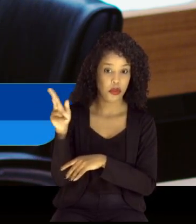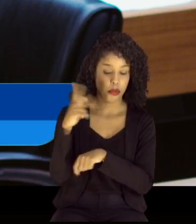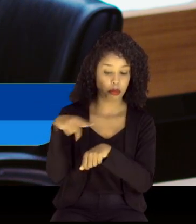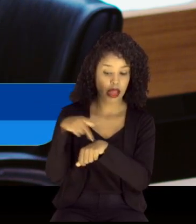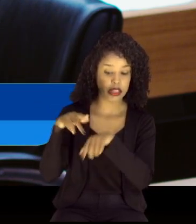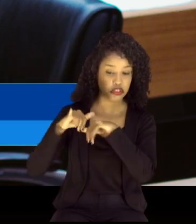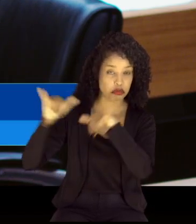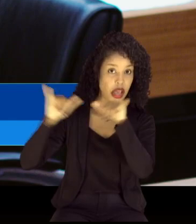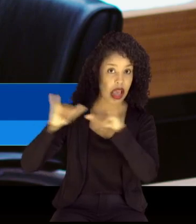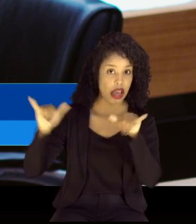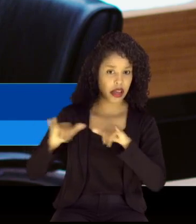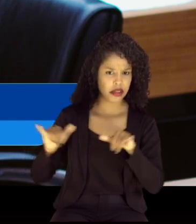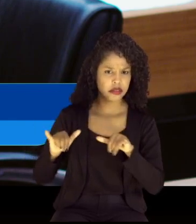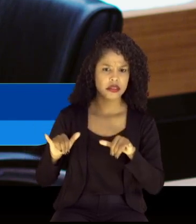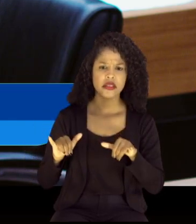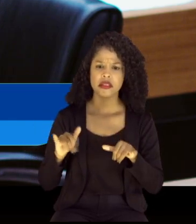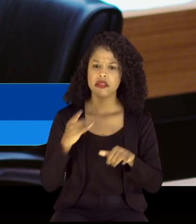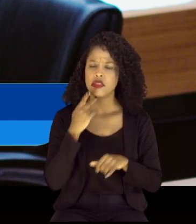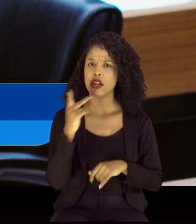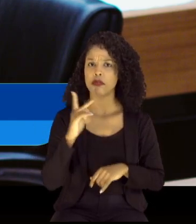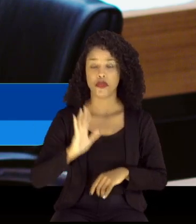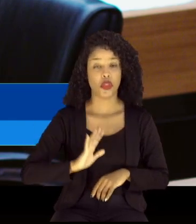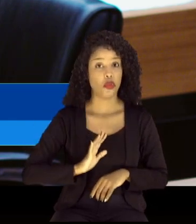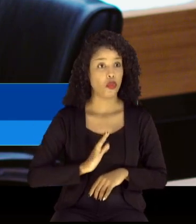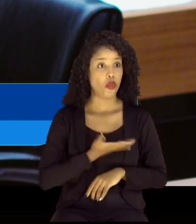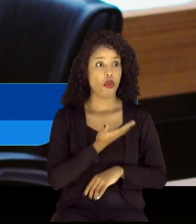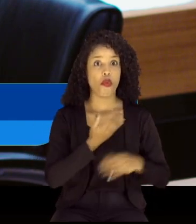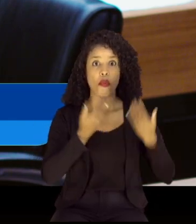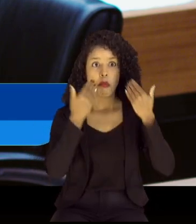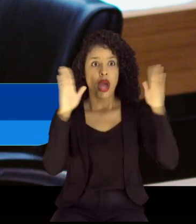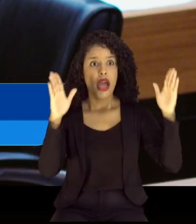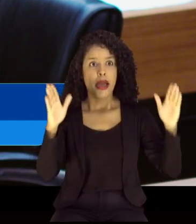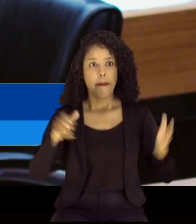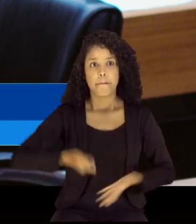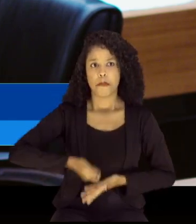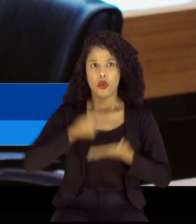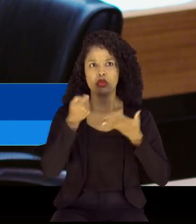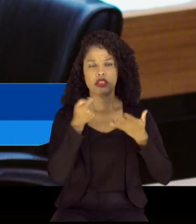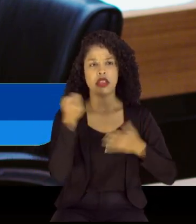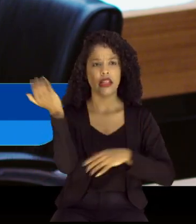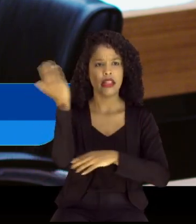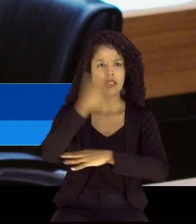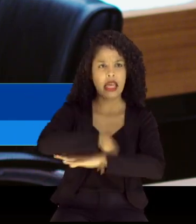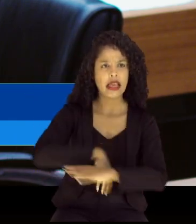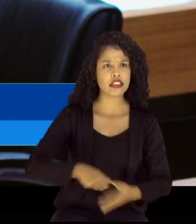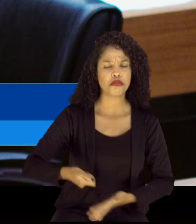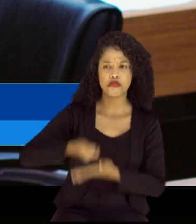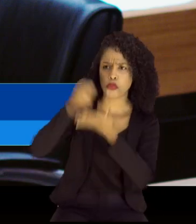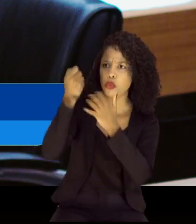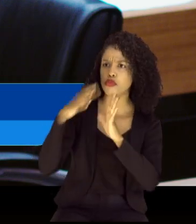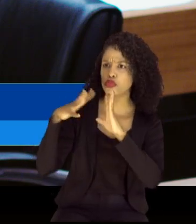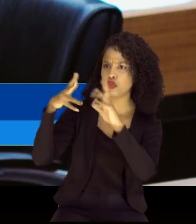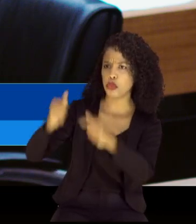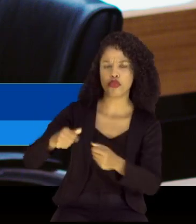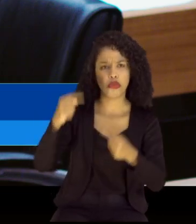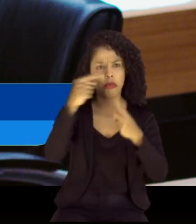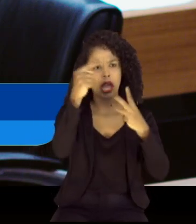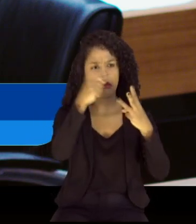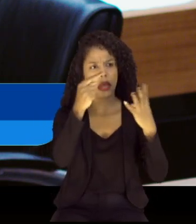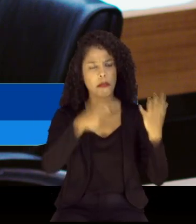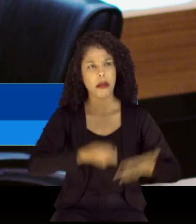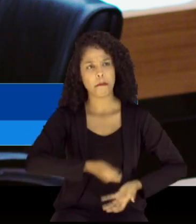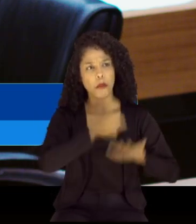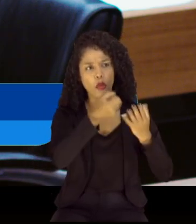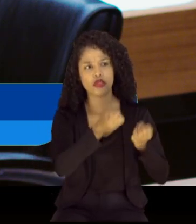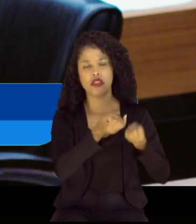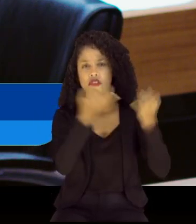da eleição, né, que foi um escândalo, né? Bolsa para tudo, bolsa para táxi, bolsa para isso, bolsa para aquilo, tentando ver se